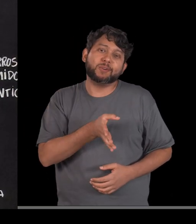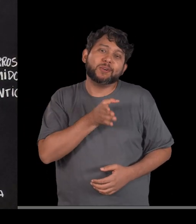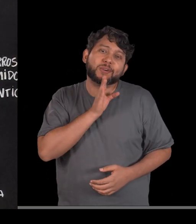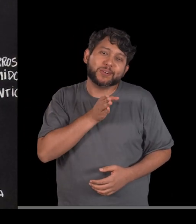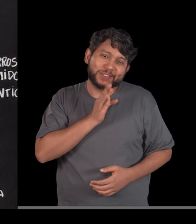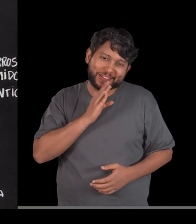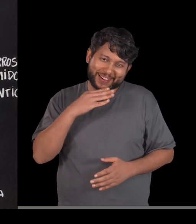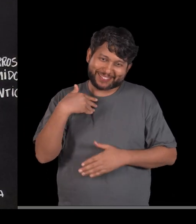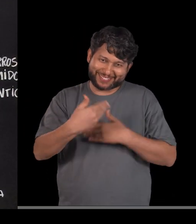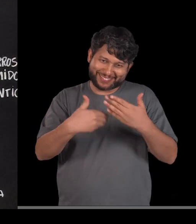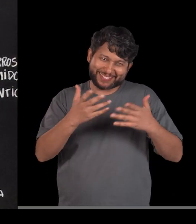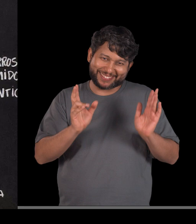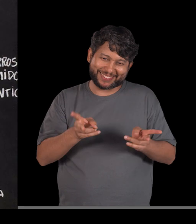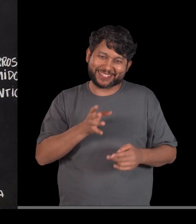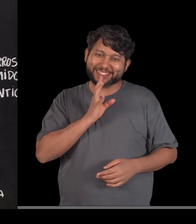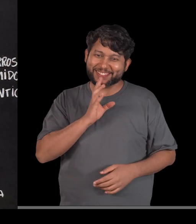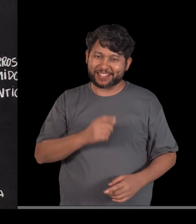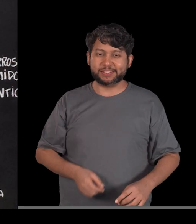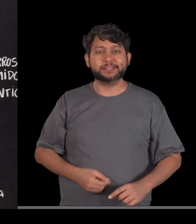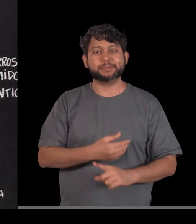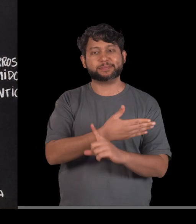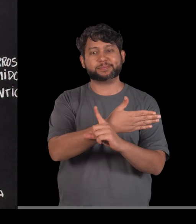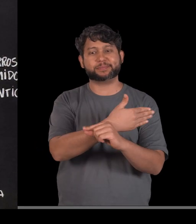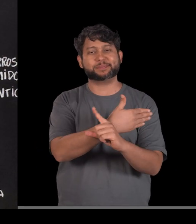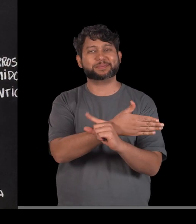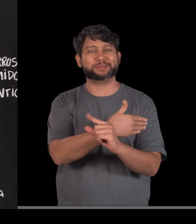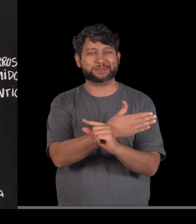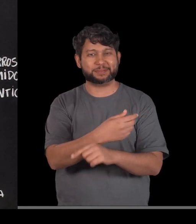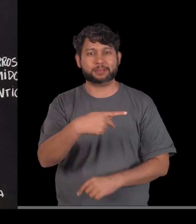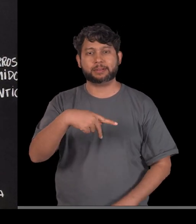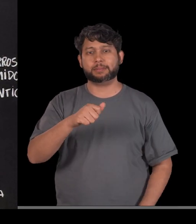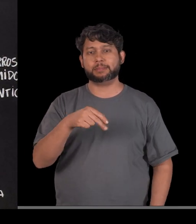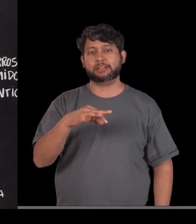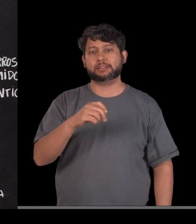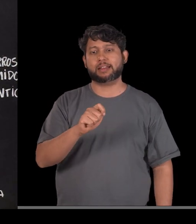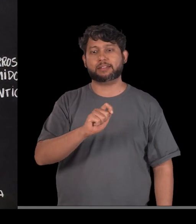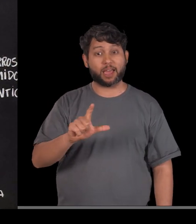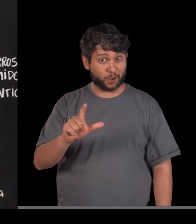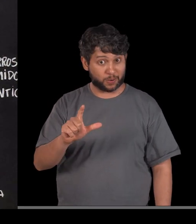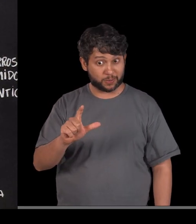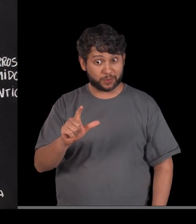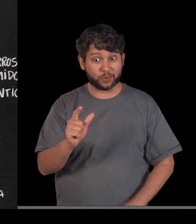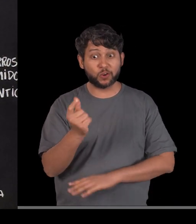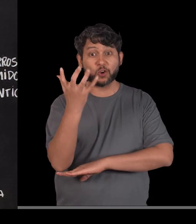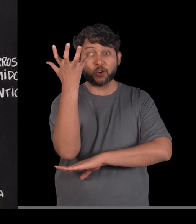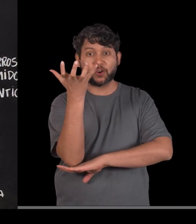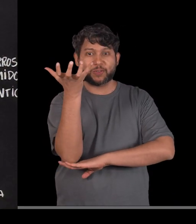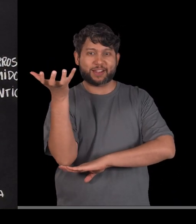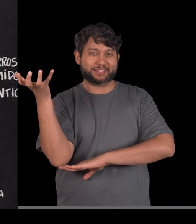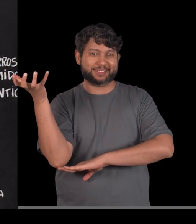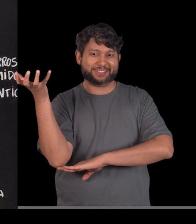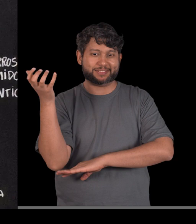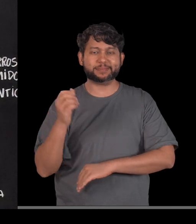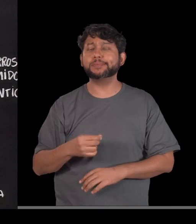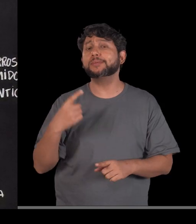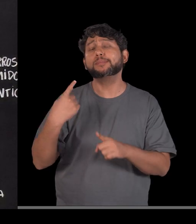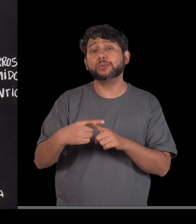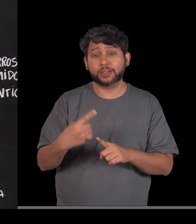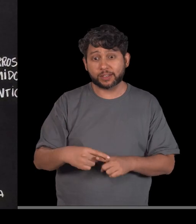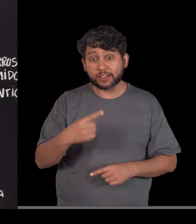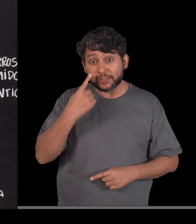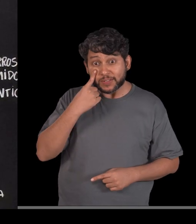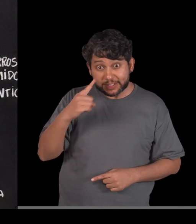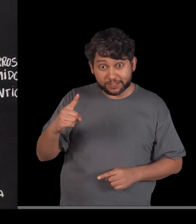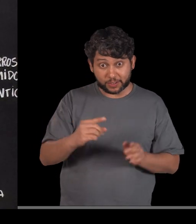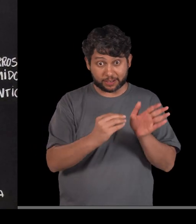mais caracterizados com o passar do tempo foram o Pantanal e a Mata de Cocais. Por quê? O Pantanal